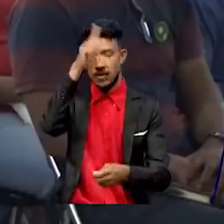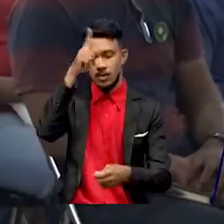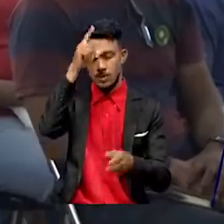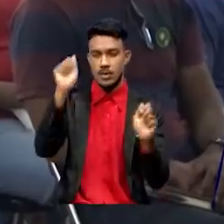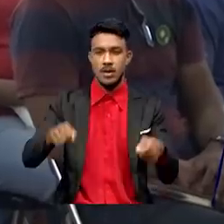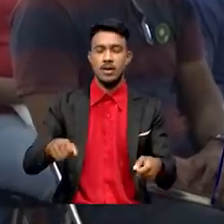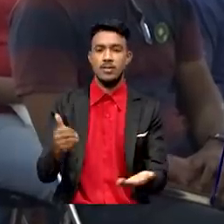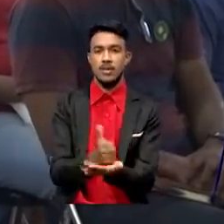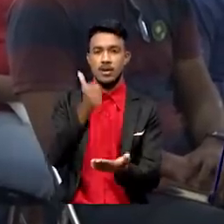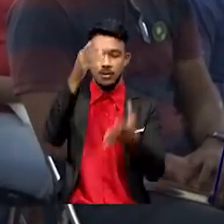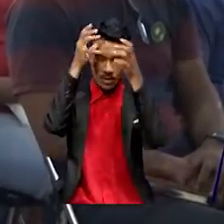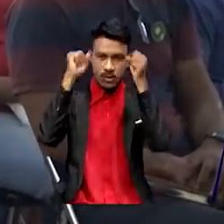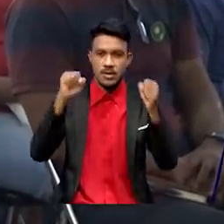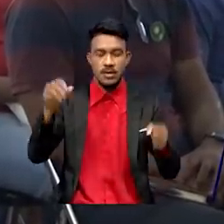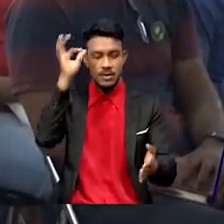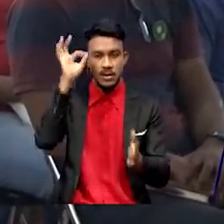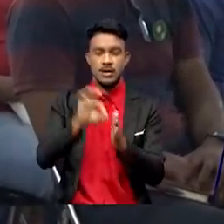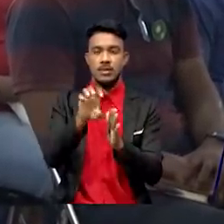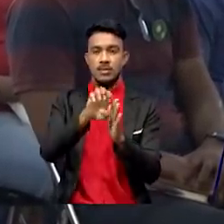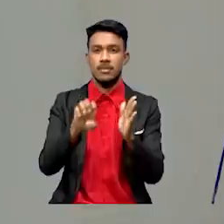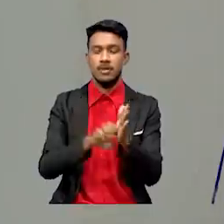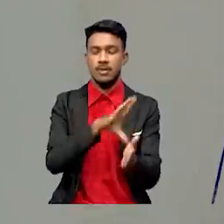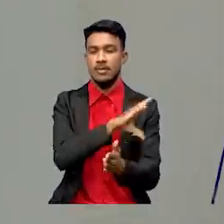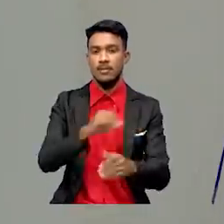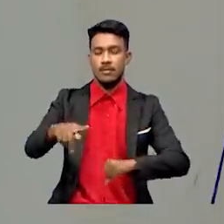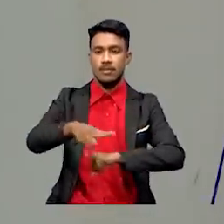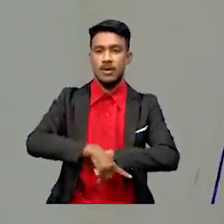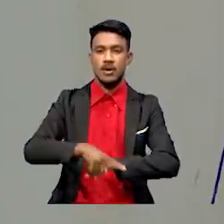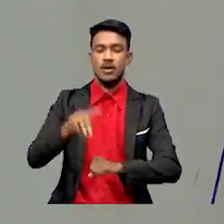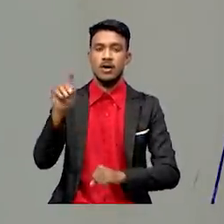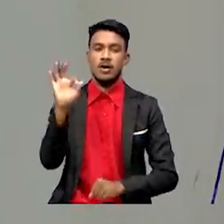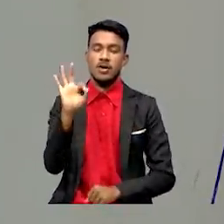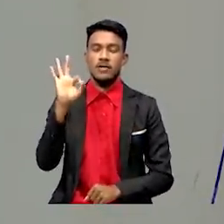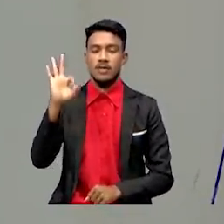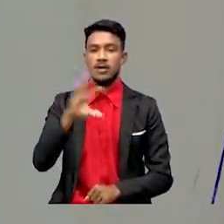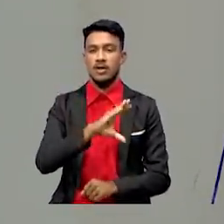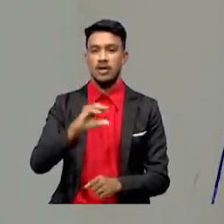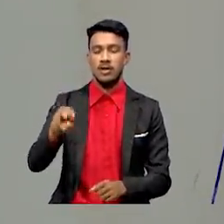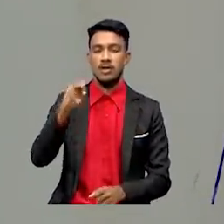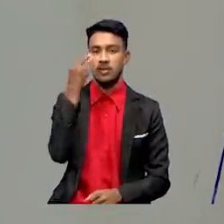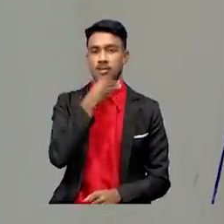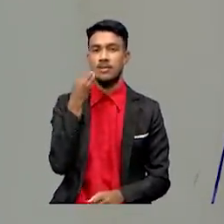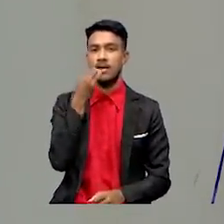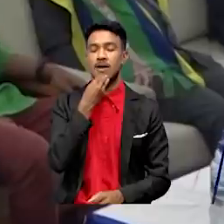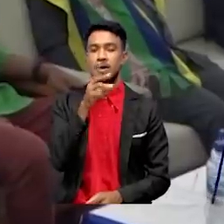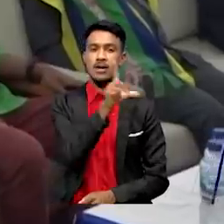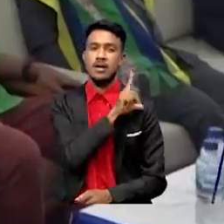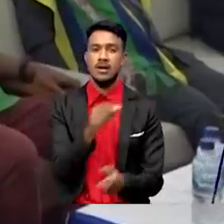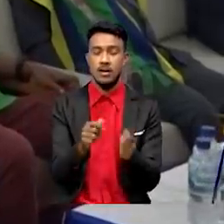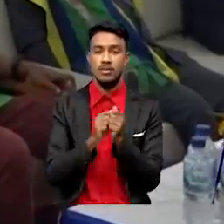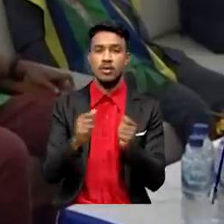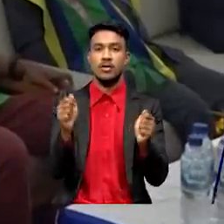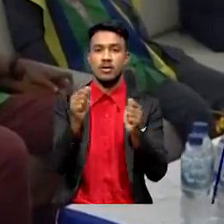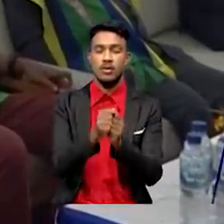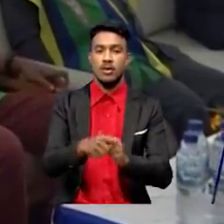presidente. Secretário-Geral Partido Fretelin, Maribin Amudi Alkatir, mos declara, Lereanan Timur se hamutu ko Fretelin,